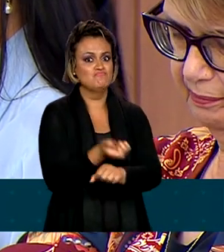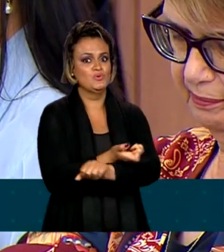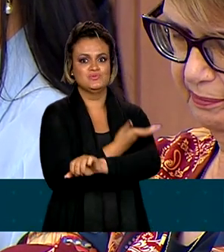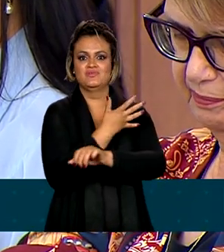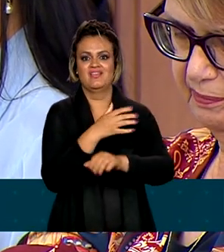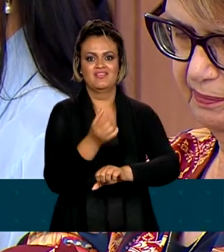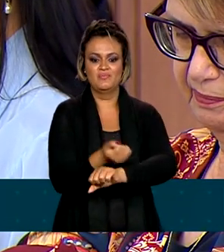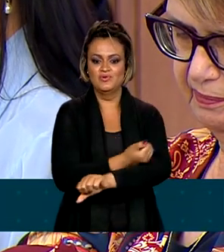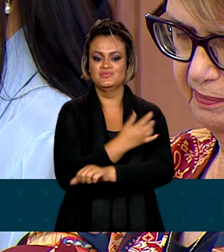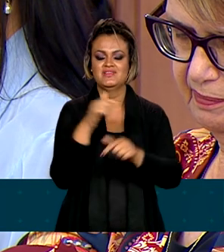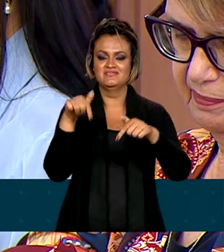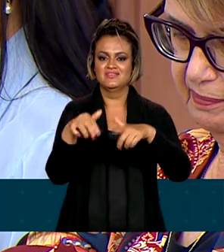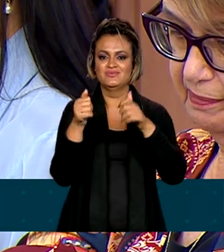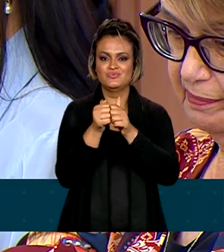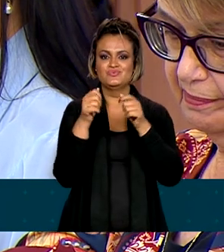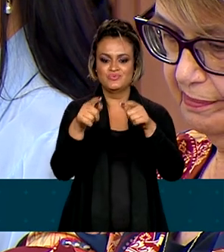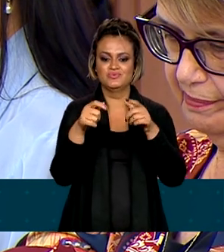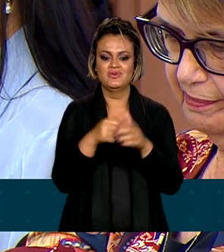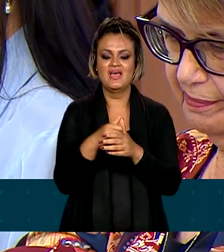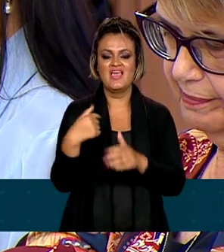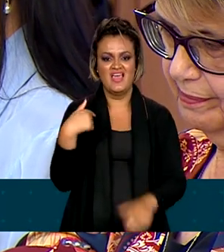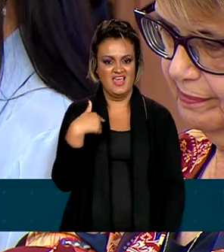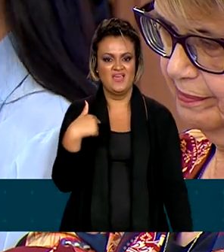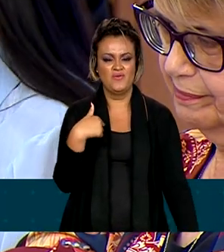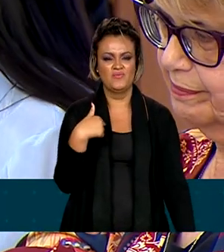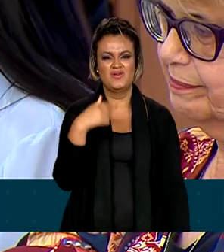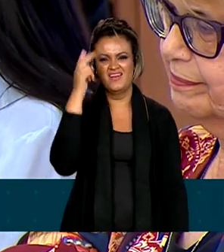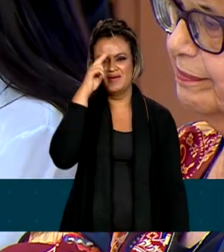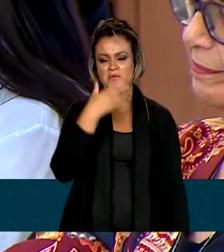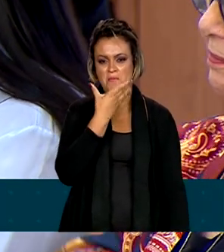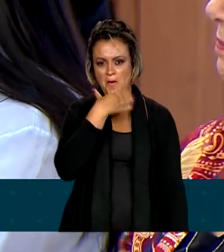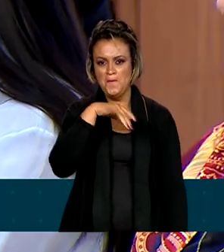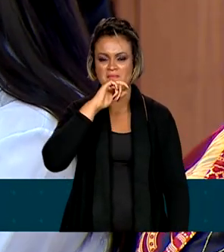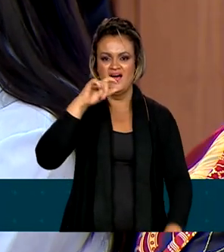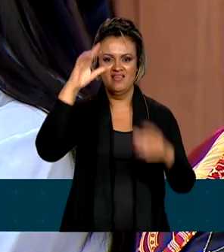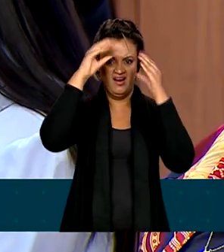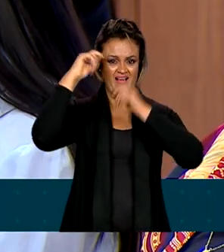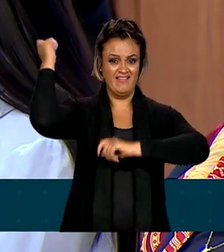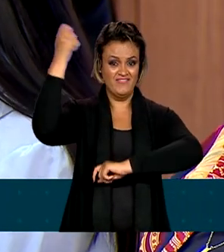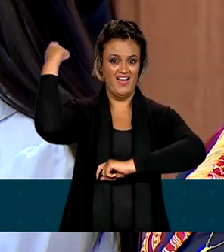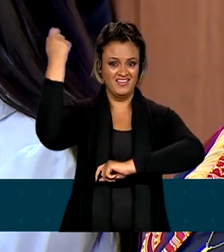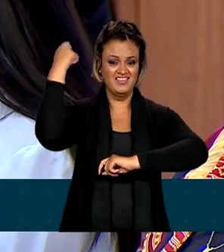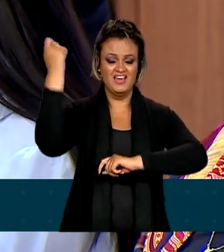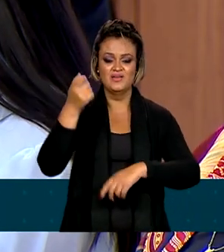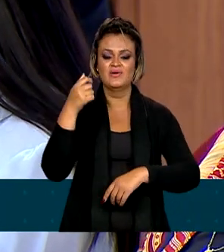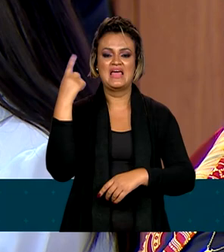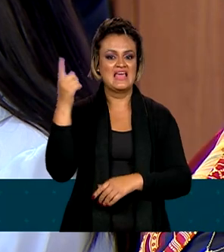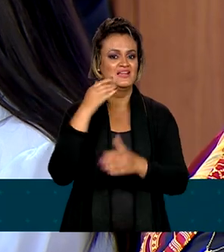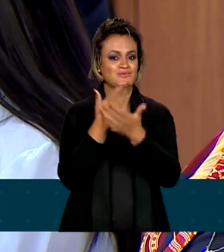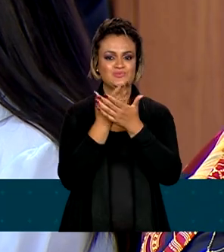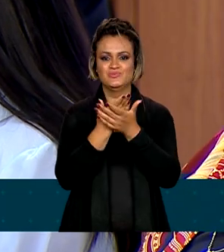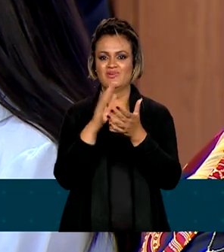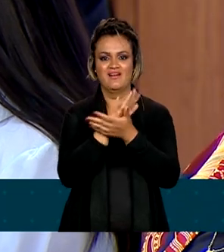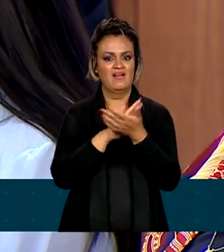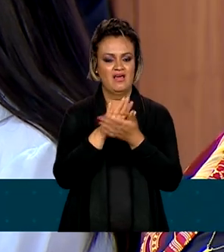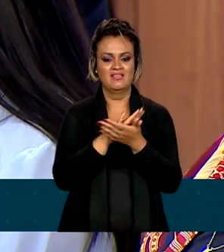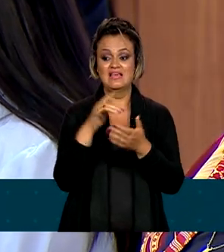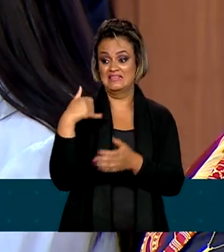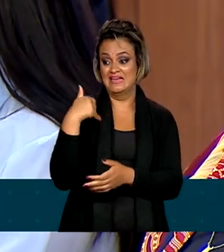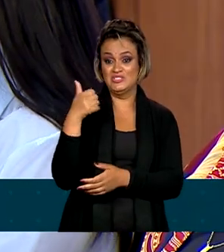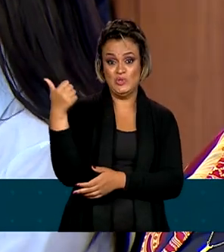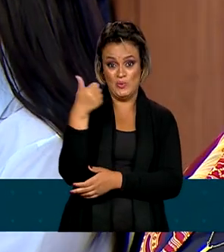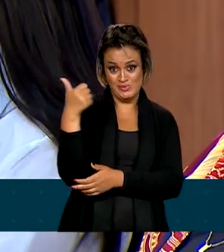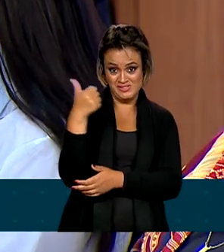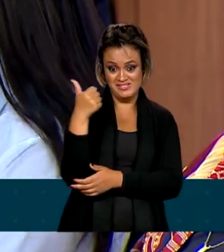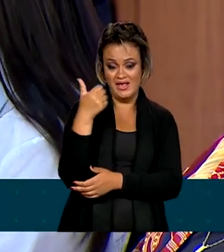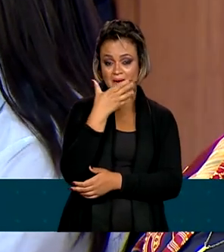emoção de estar aqui hoje como filha de um vaqueiro, de alguém que não teve a oportunidade de estudar, que fui aos 11